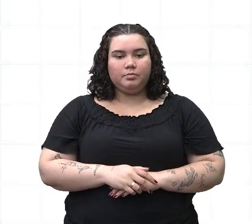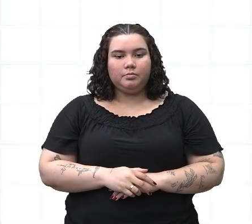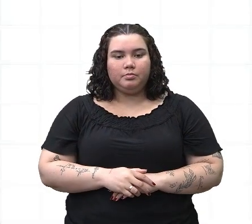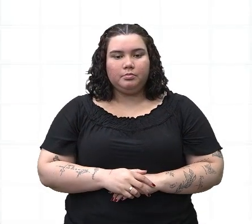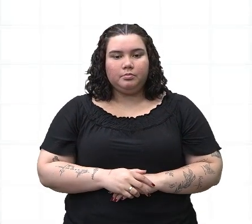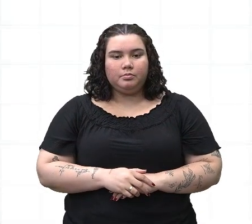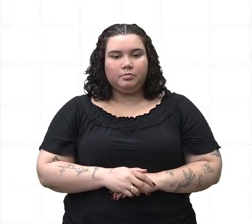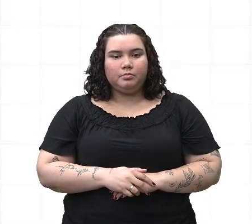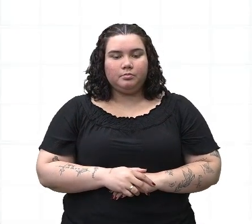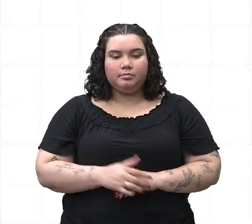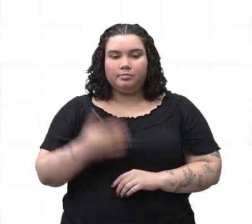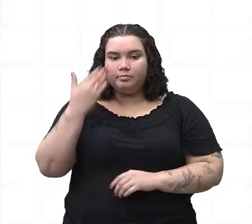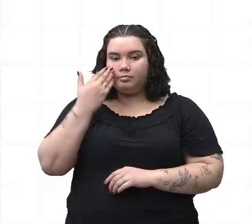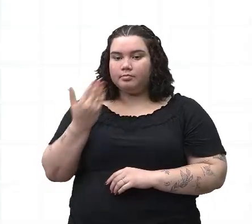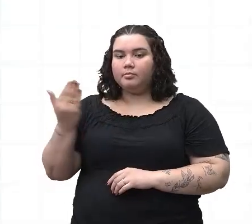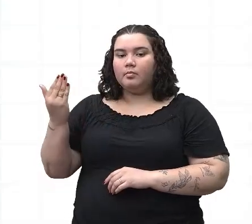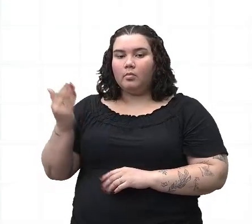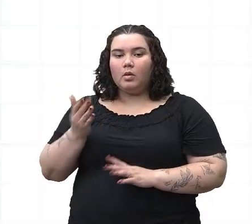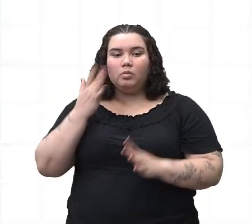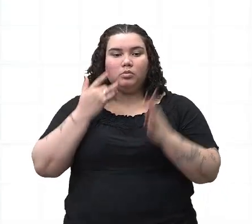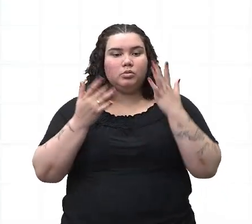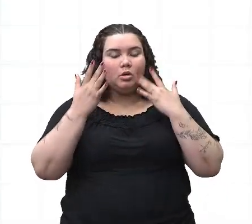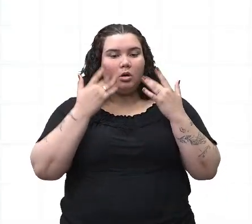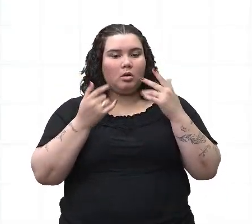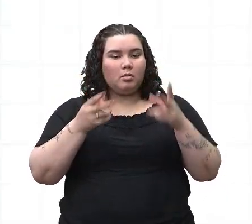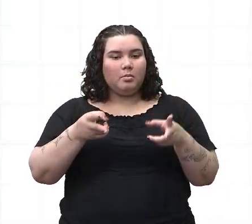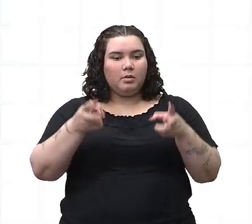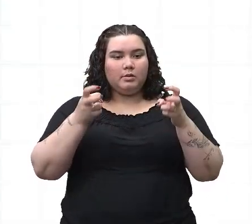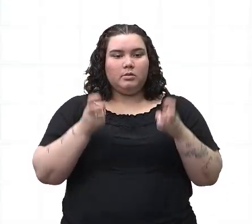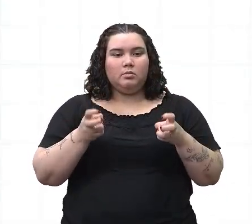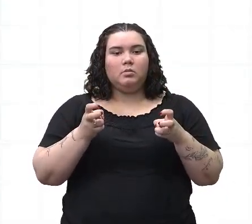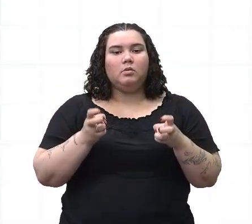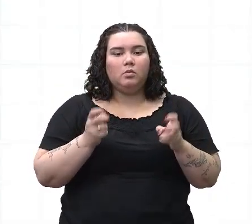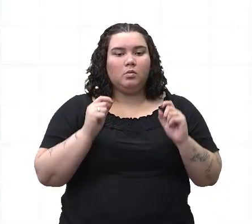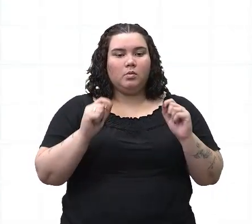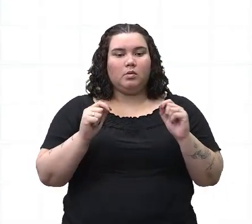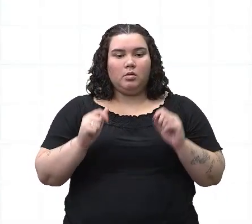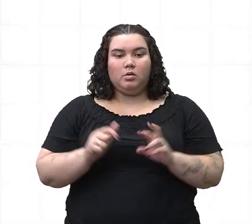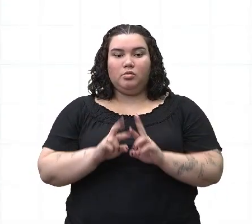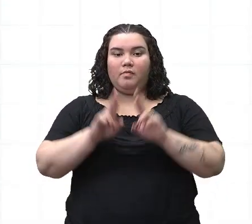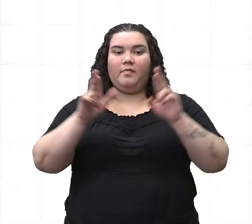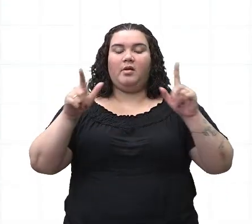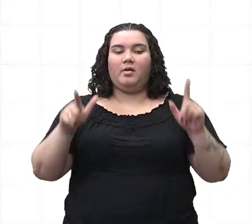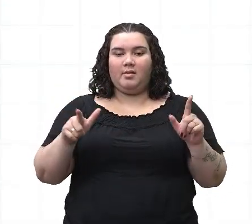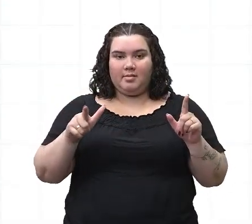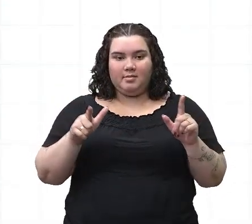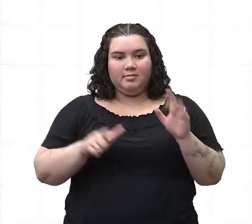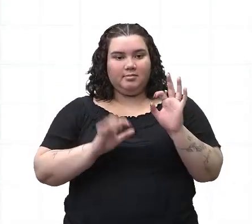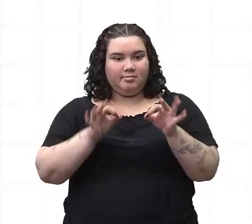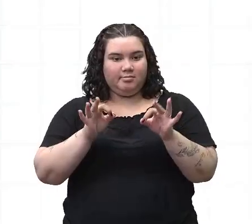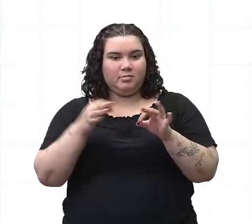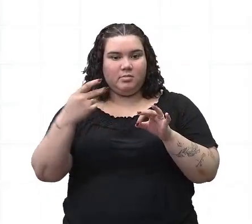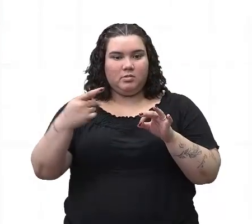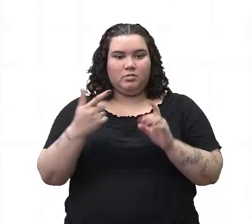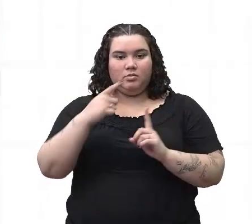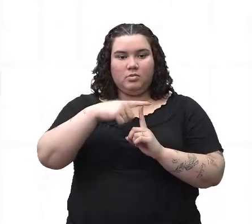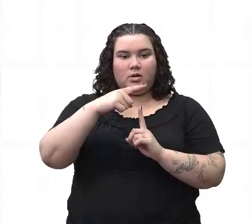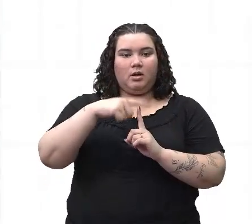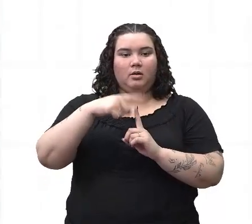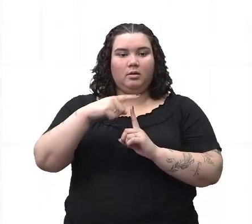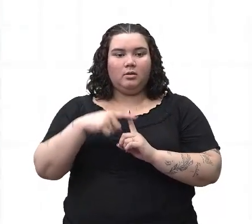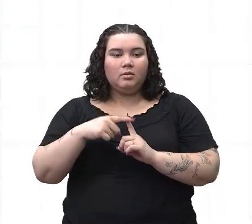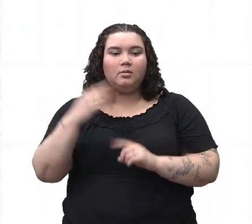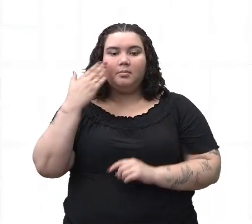Então, aí a gente está vendo mais um teatro e a gente já percebe aí uma diferença, não é verdade, no seu formato.